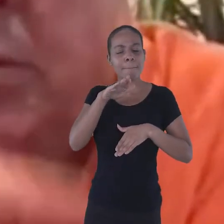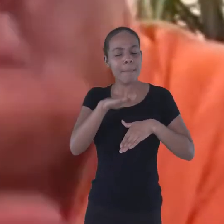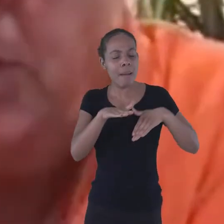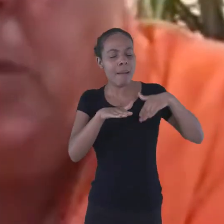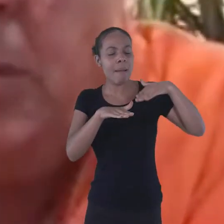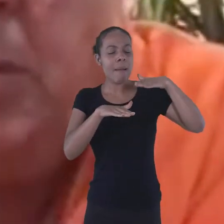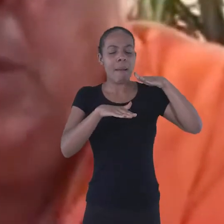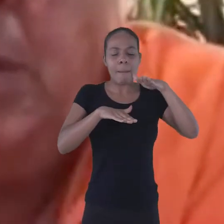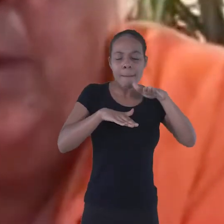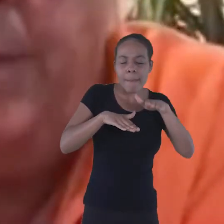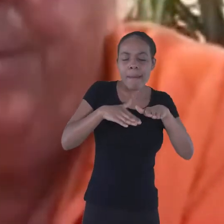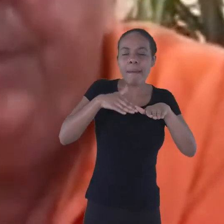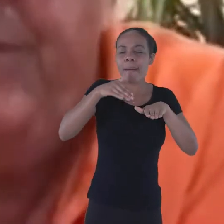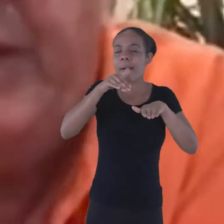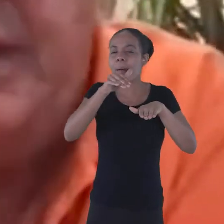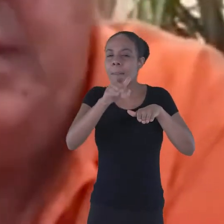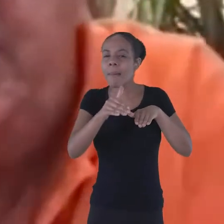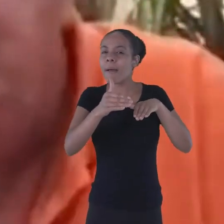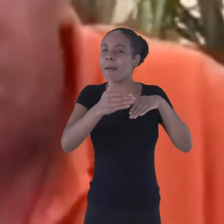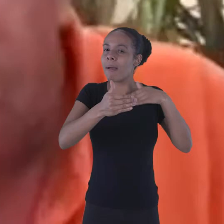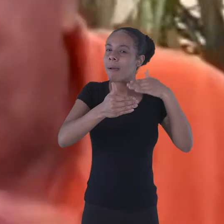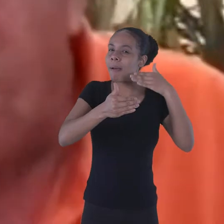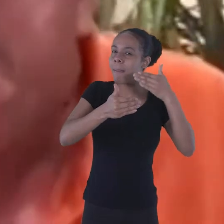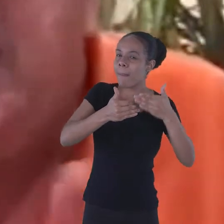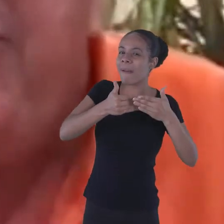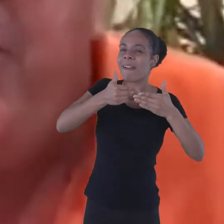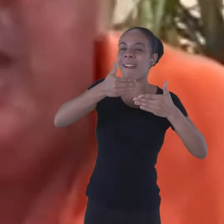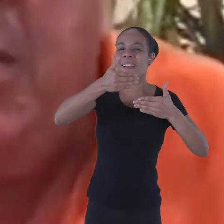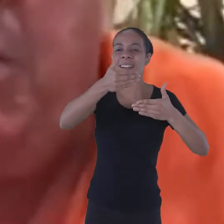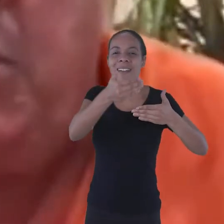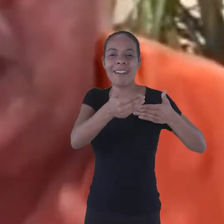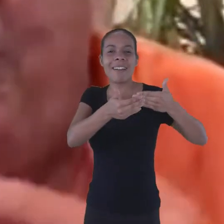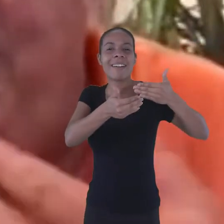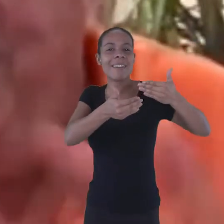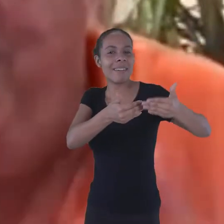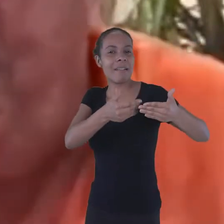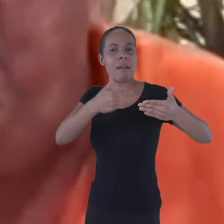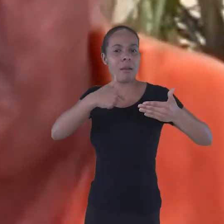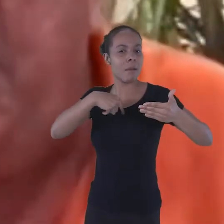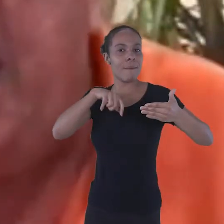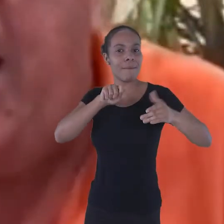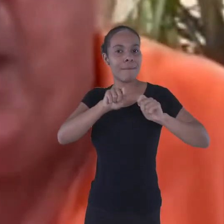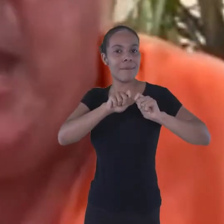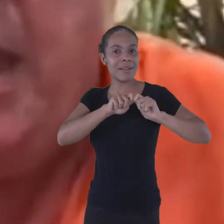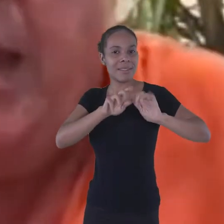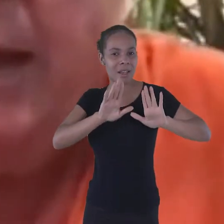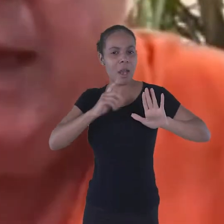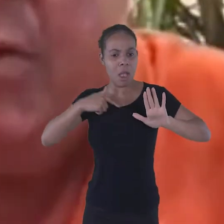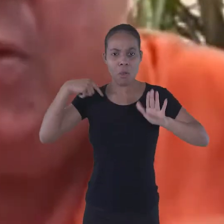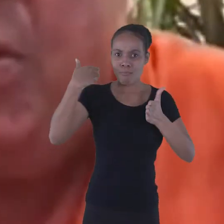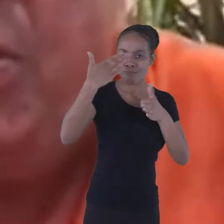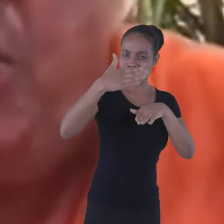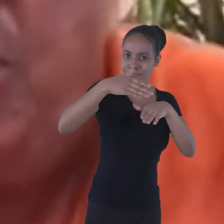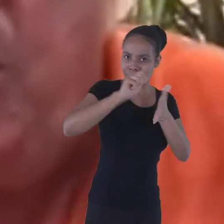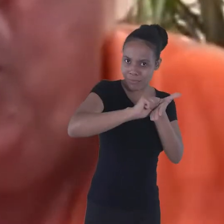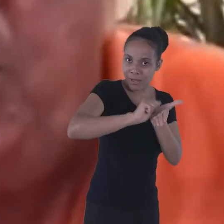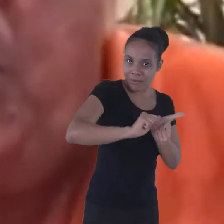eu estou fazendo isso. Eu escrevi, eu botei minha alma. Claro,